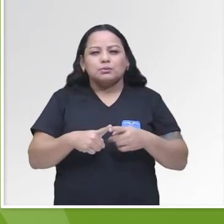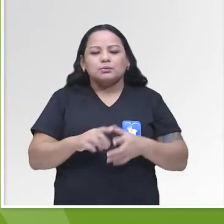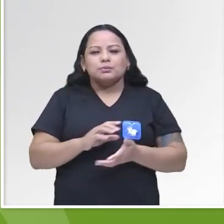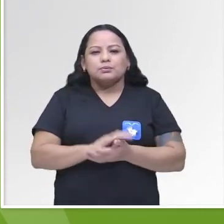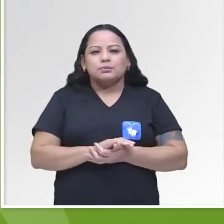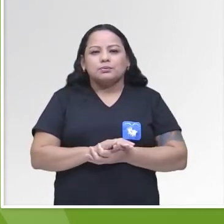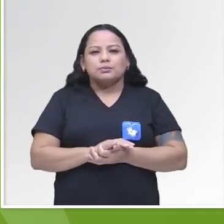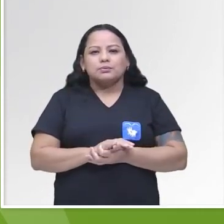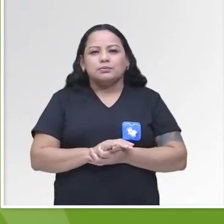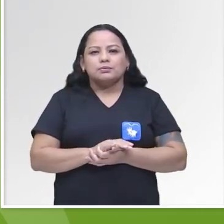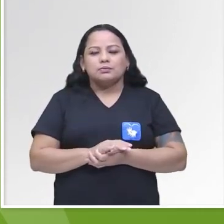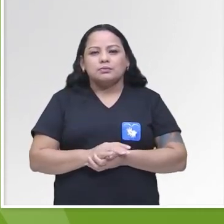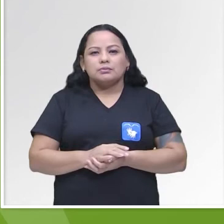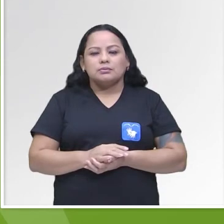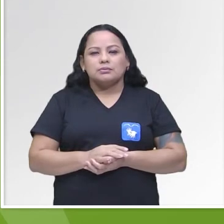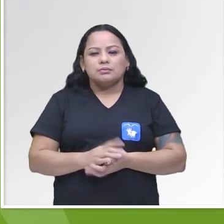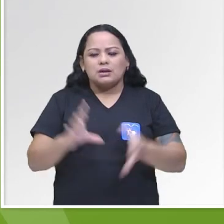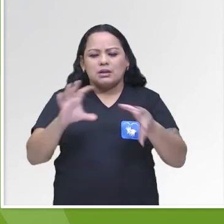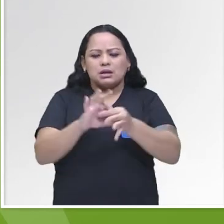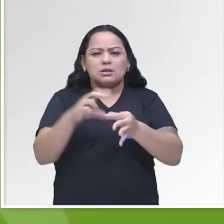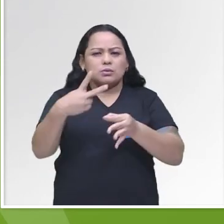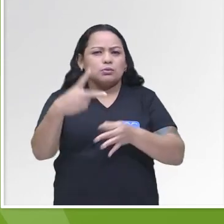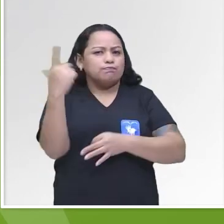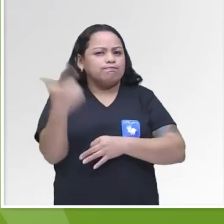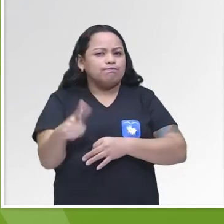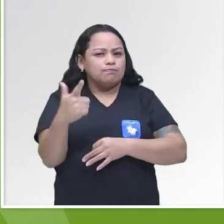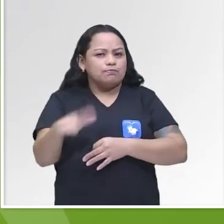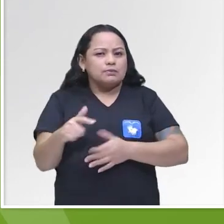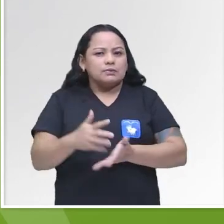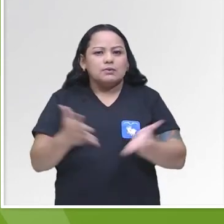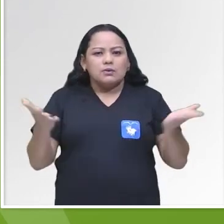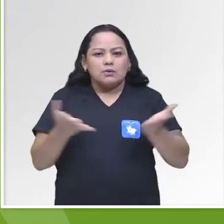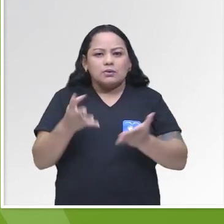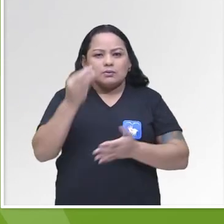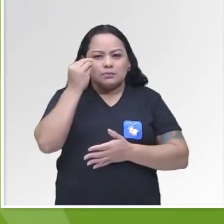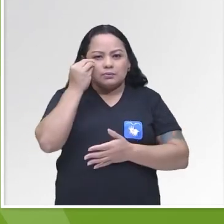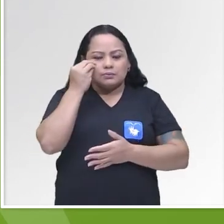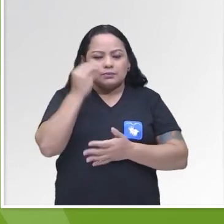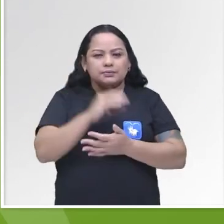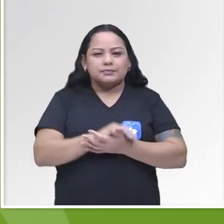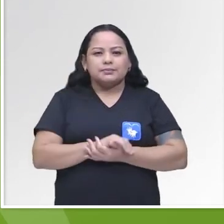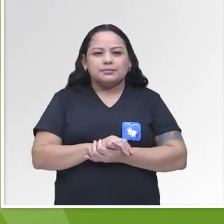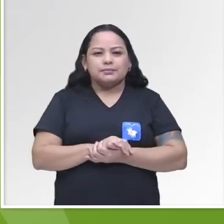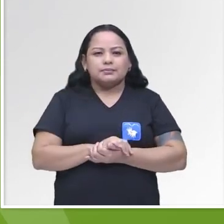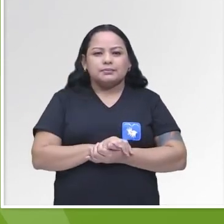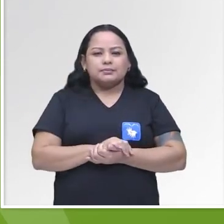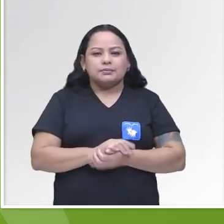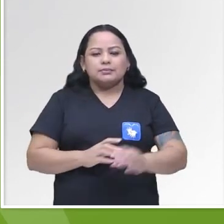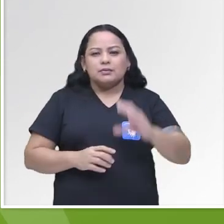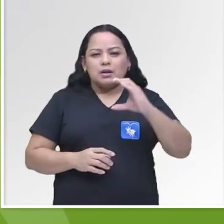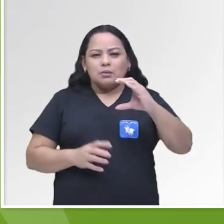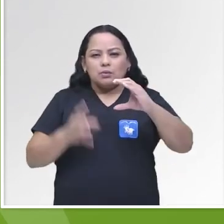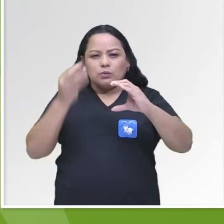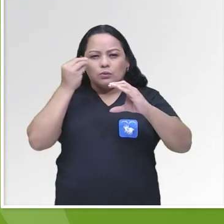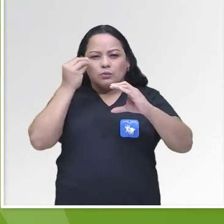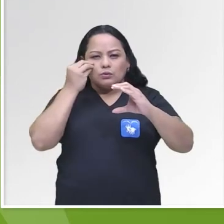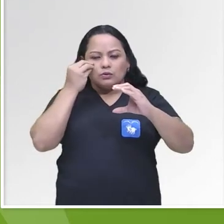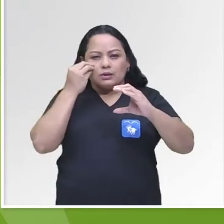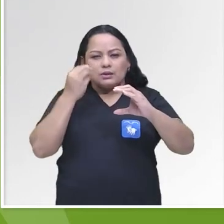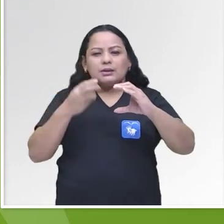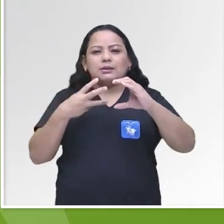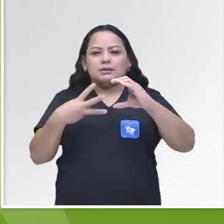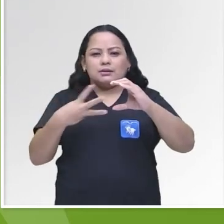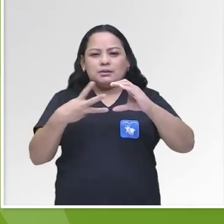dupla ligação tem, já está eliminado. Vamos analisar aqui, ó, o carbono 3 e